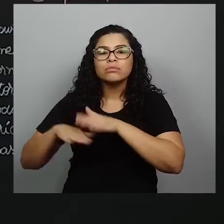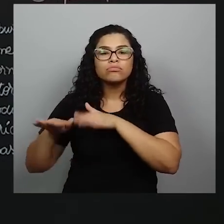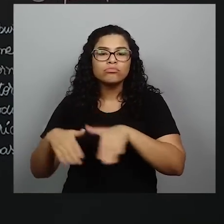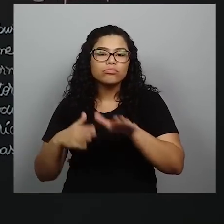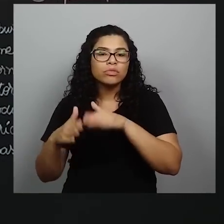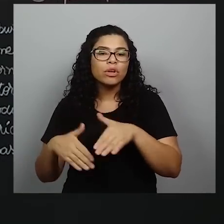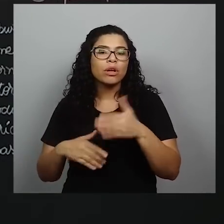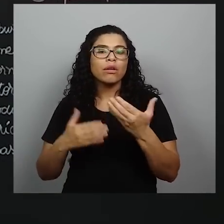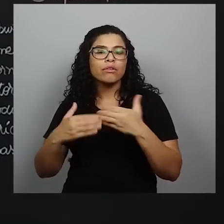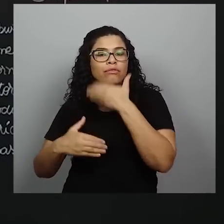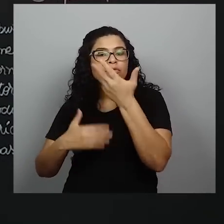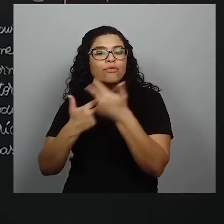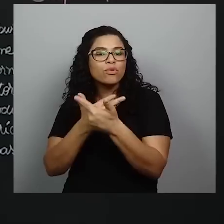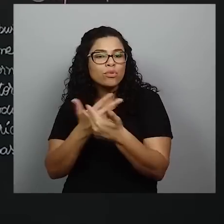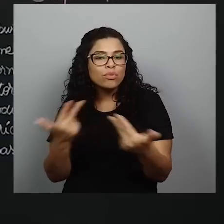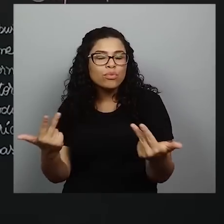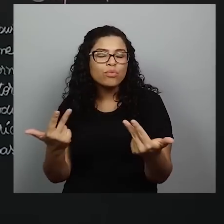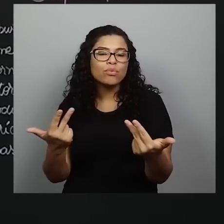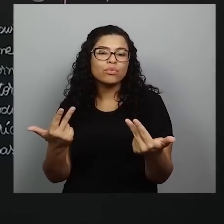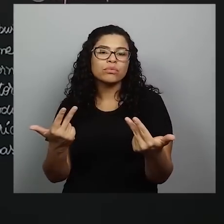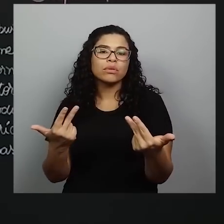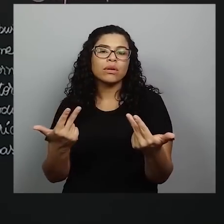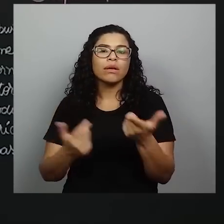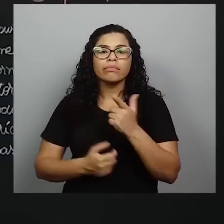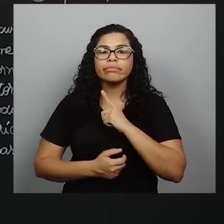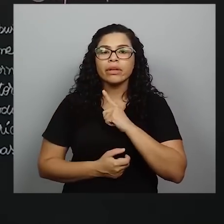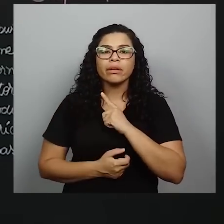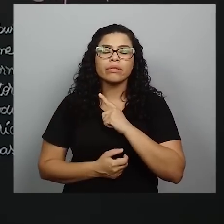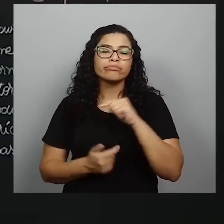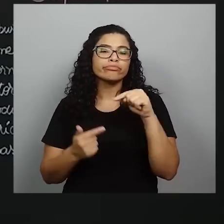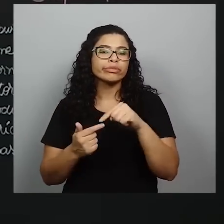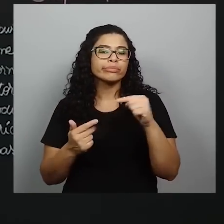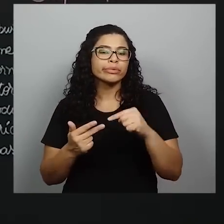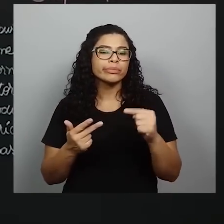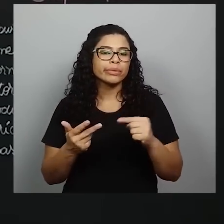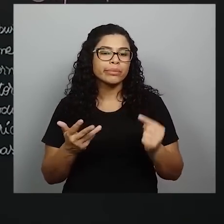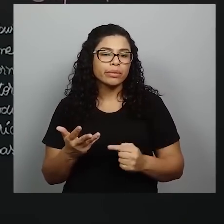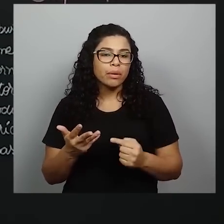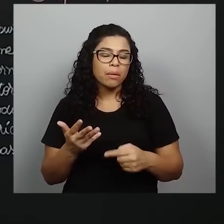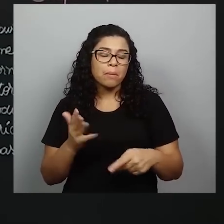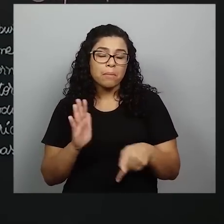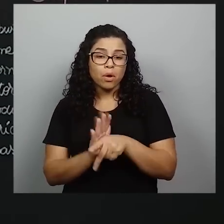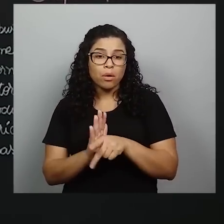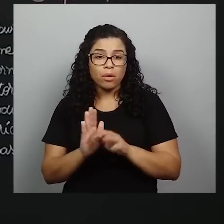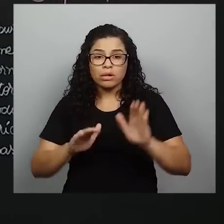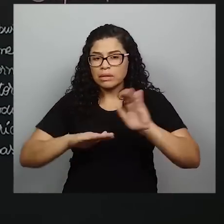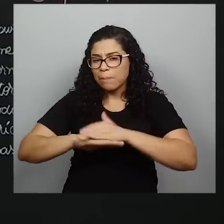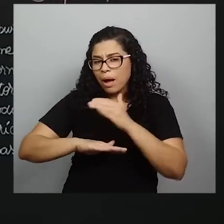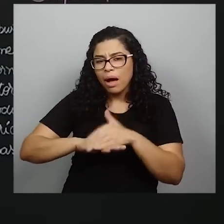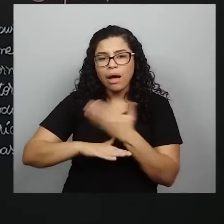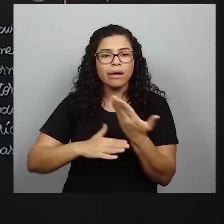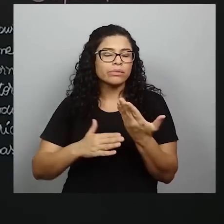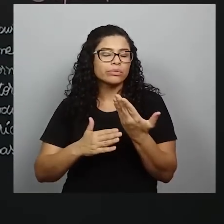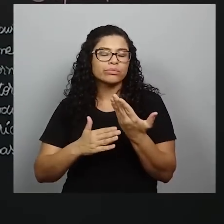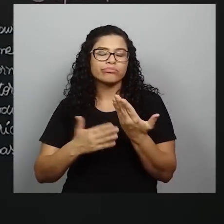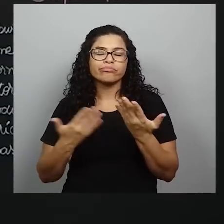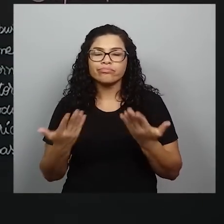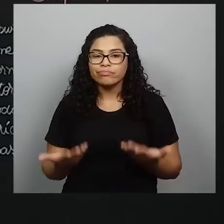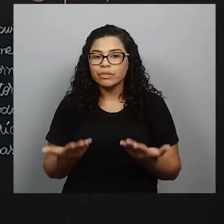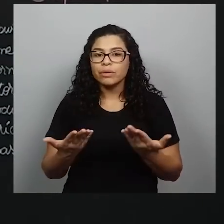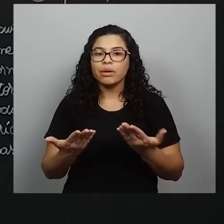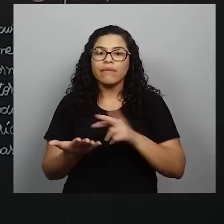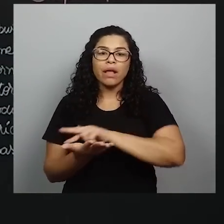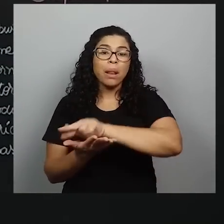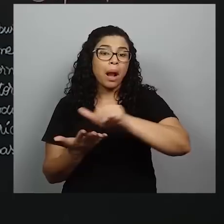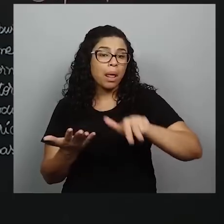comércio de frutas, de comércio de determinado produto específico, sapatos, enfim, tudo